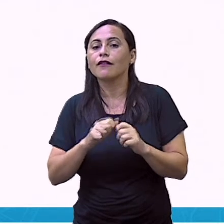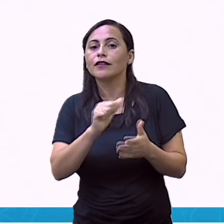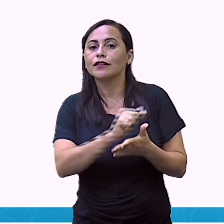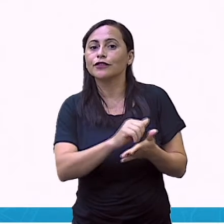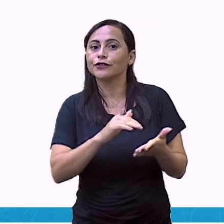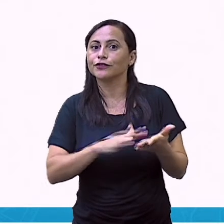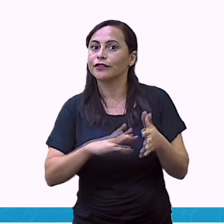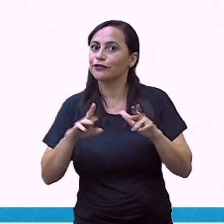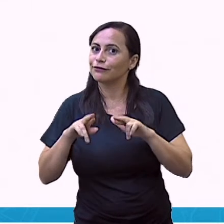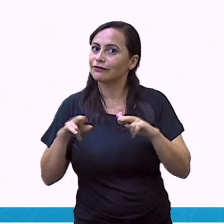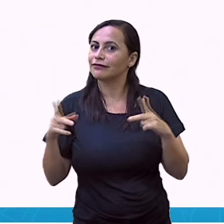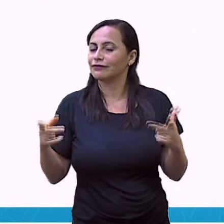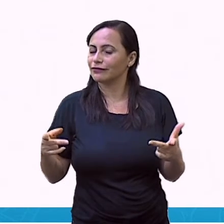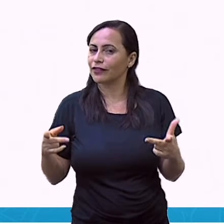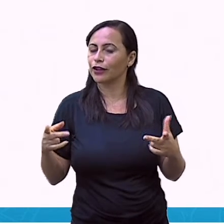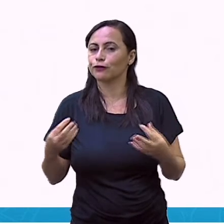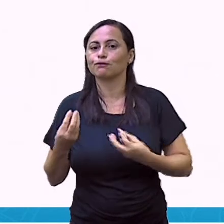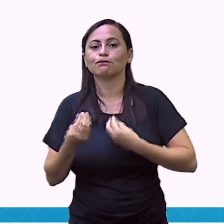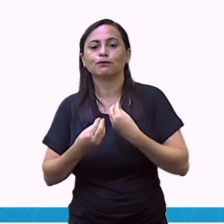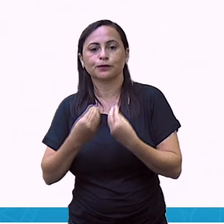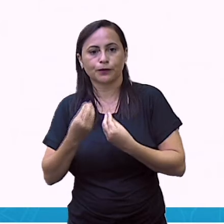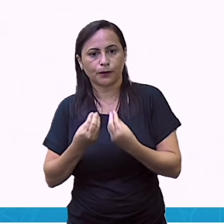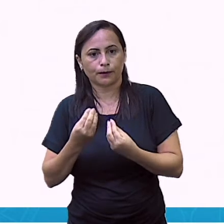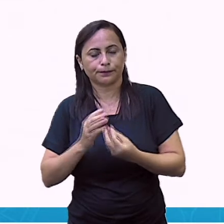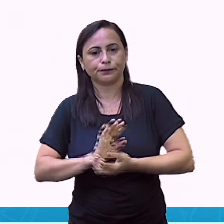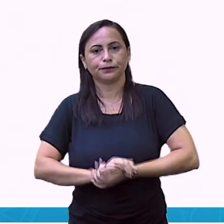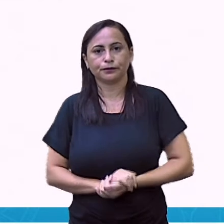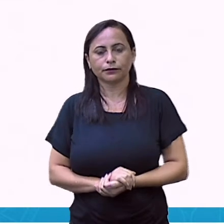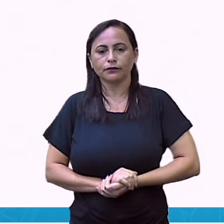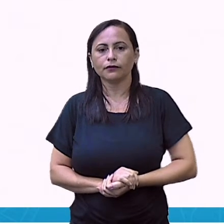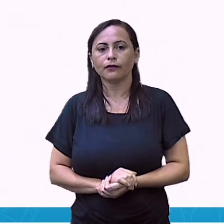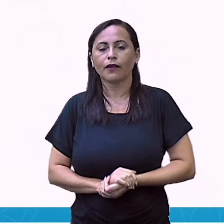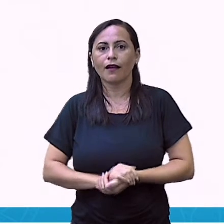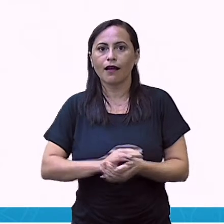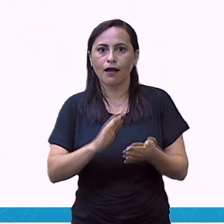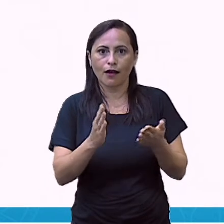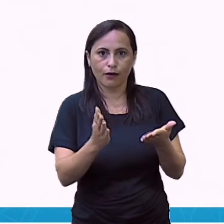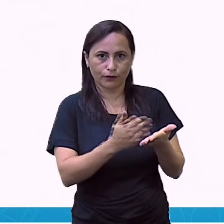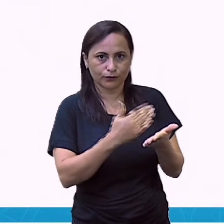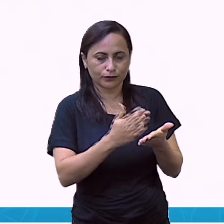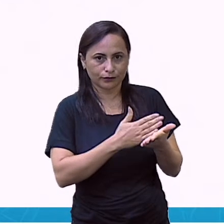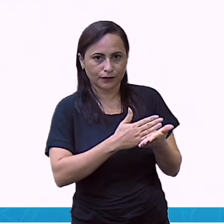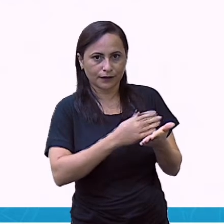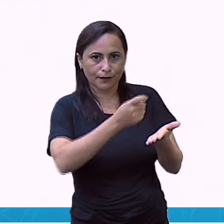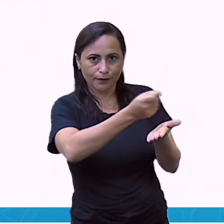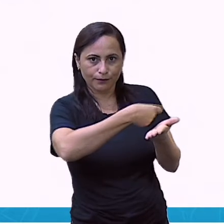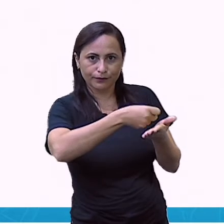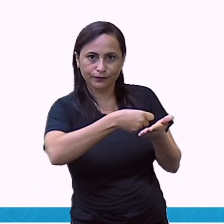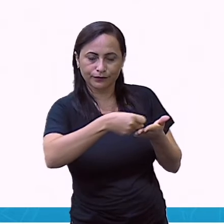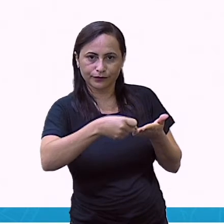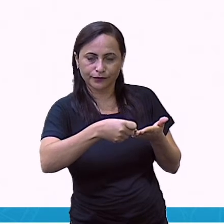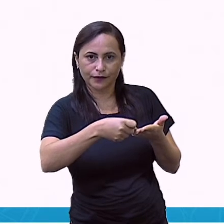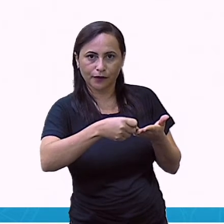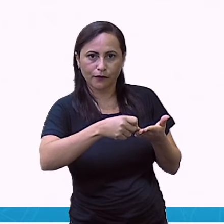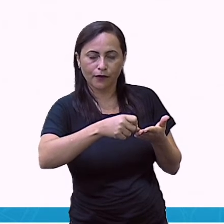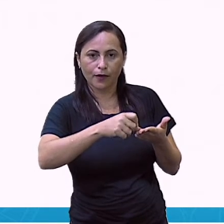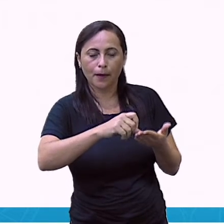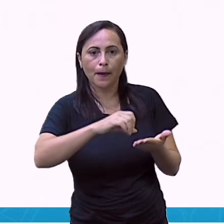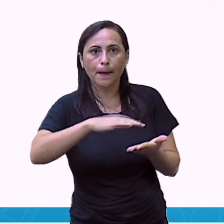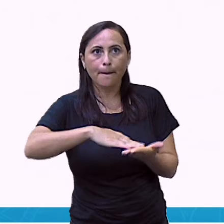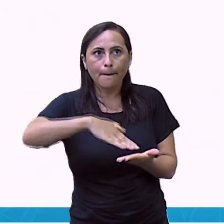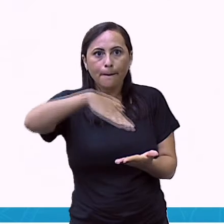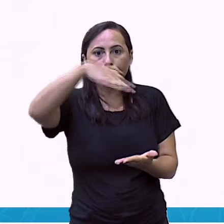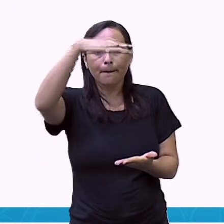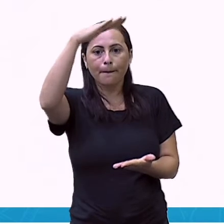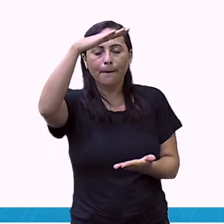um pouco diferente. Questão 1. Vamos registrar no caderno a altura do maior